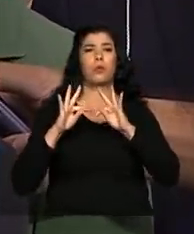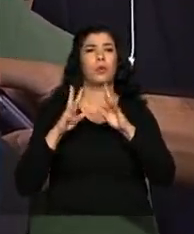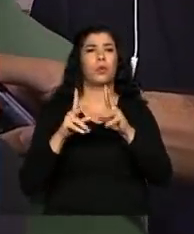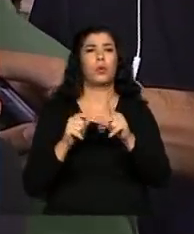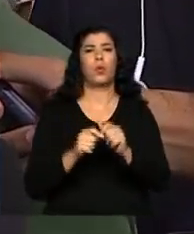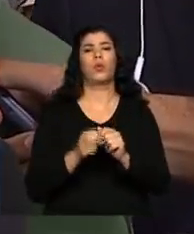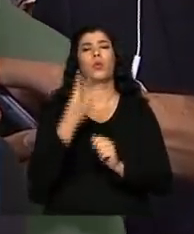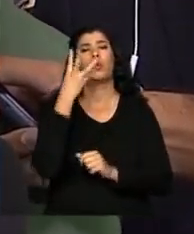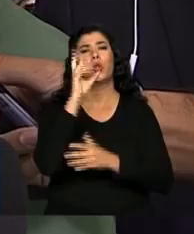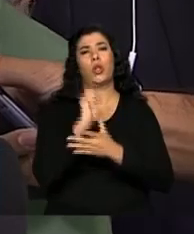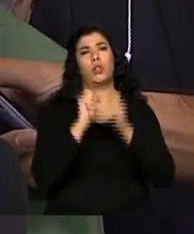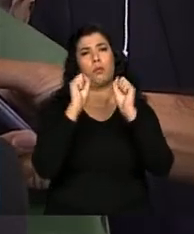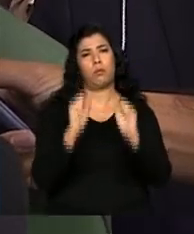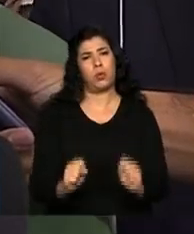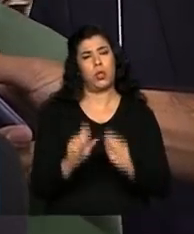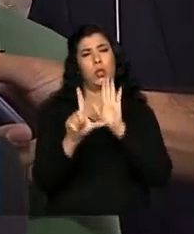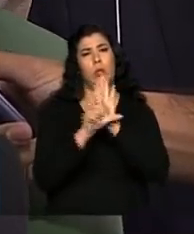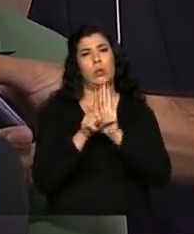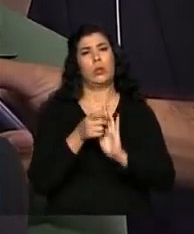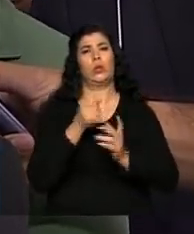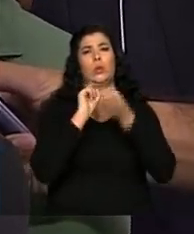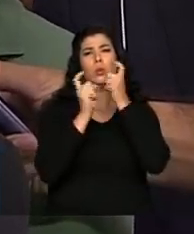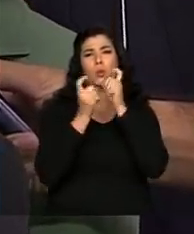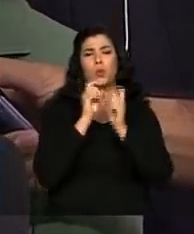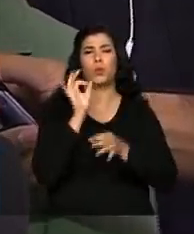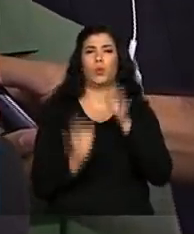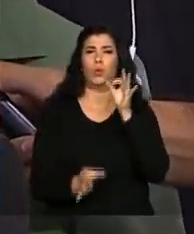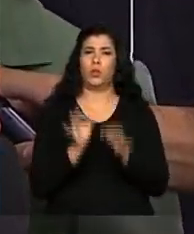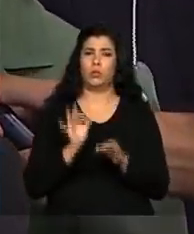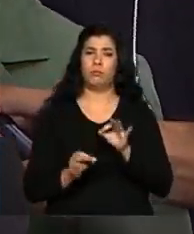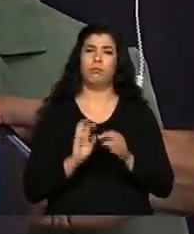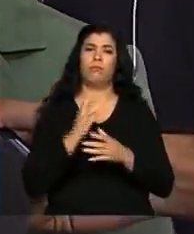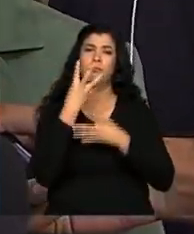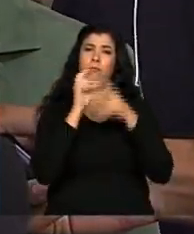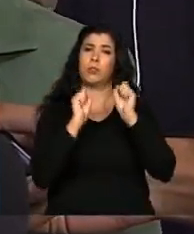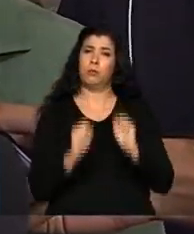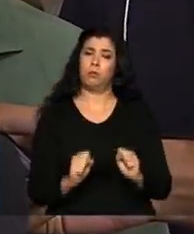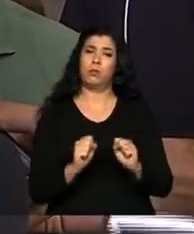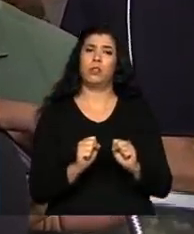os poderes legislativos, judiciário e executivo. E aí está